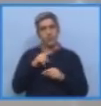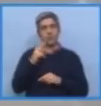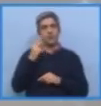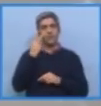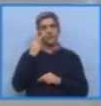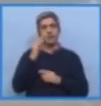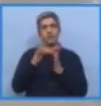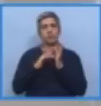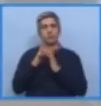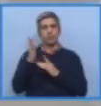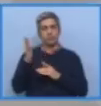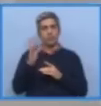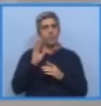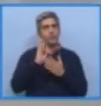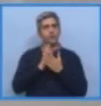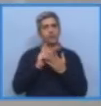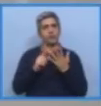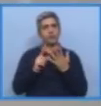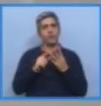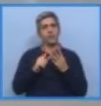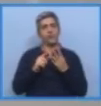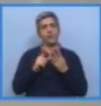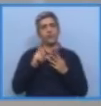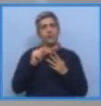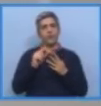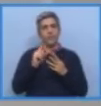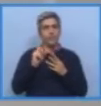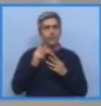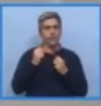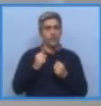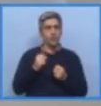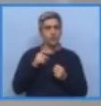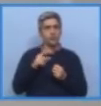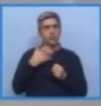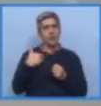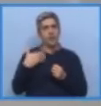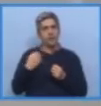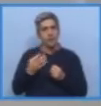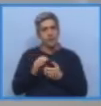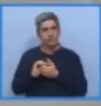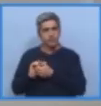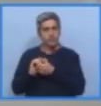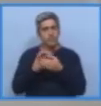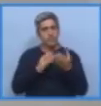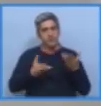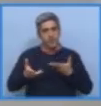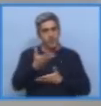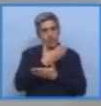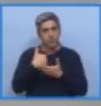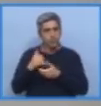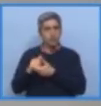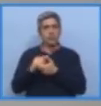Jesus. E por fim, este aspecto tão forte da caridade fraterna e da partilha e da